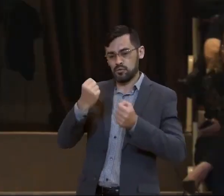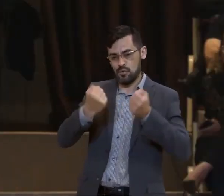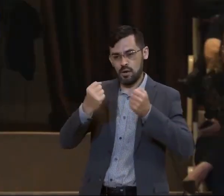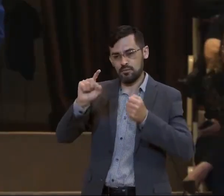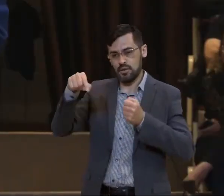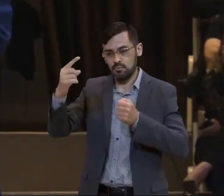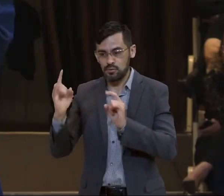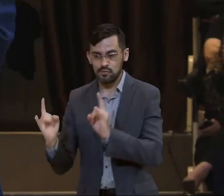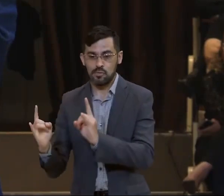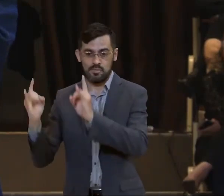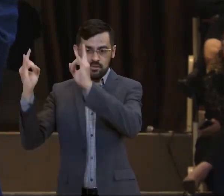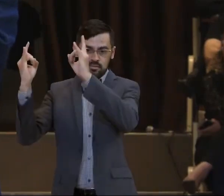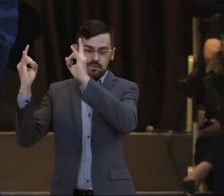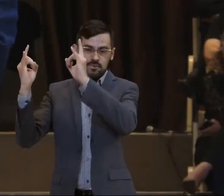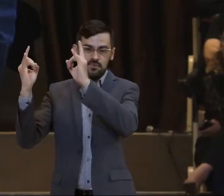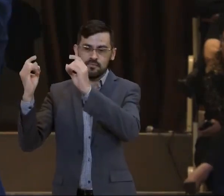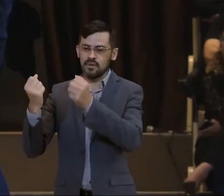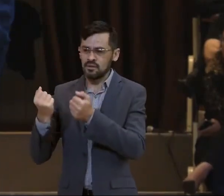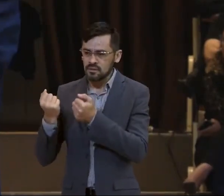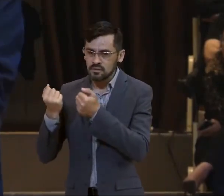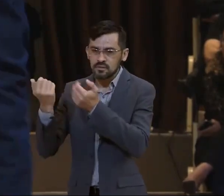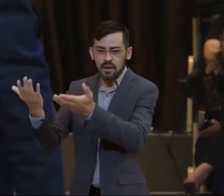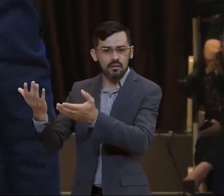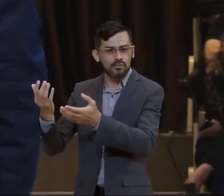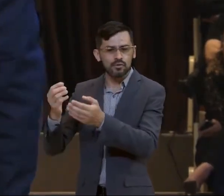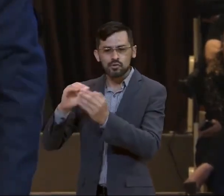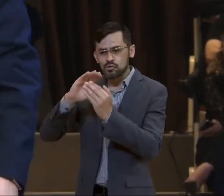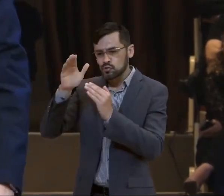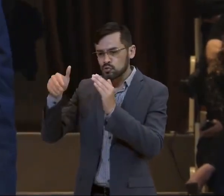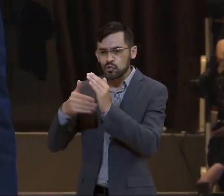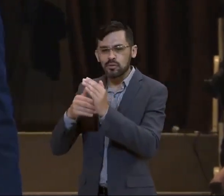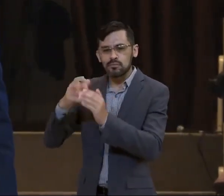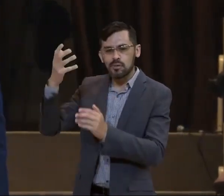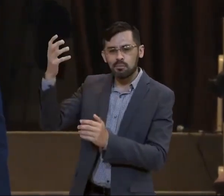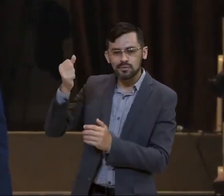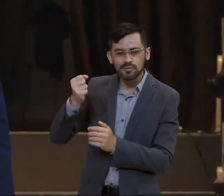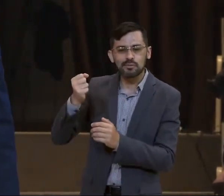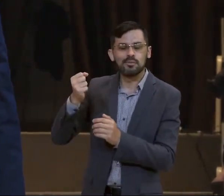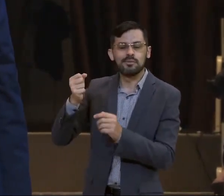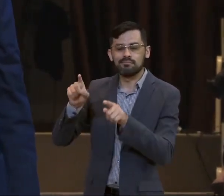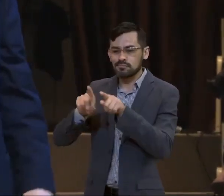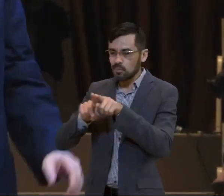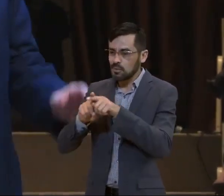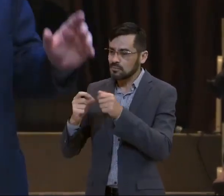o apartamento. Doamos toda a nossa aposentadoria.